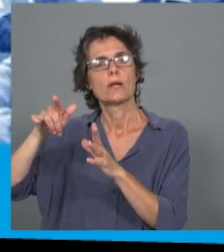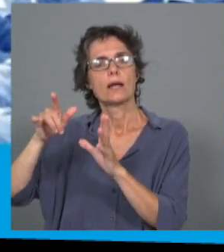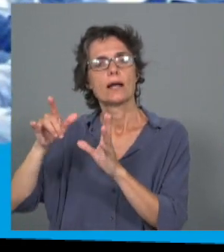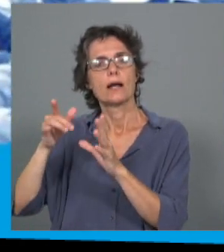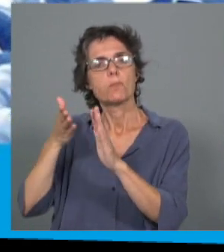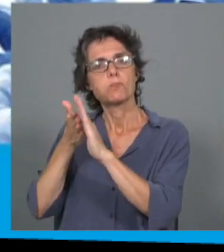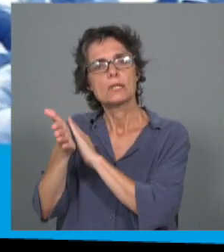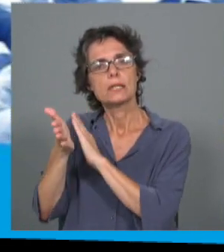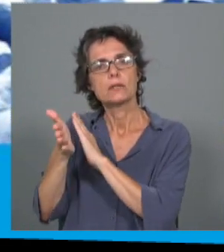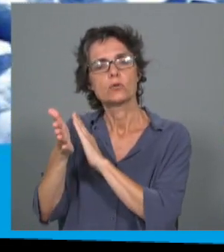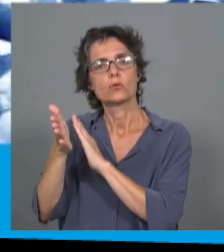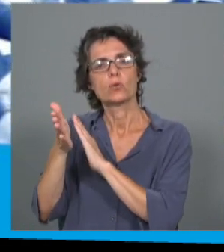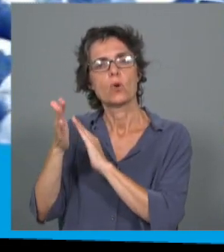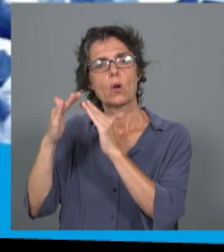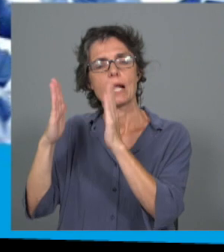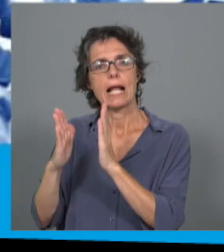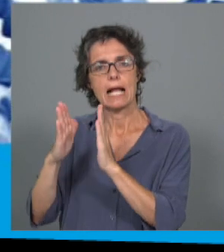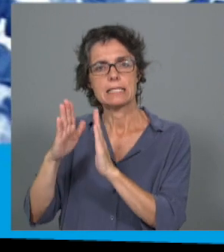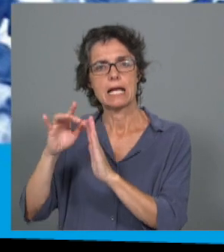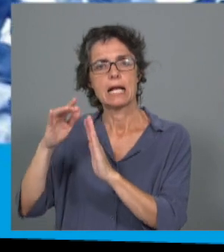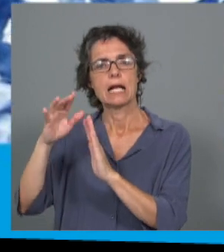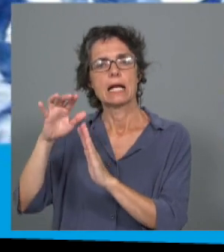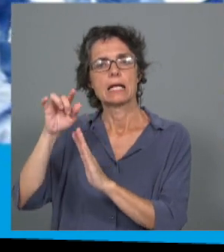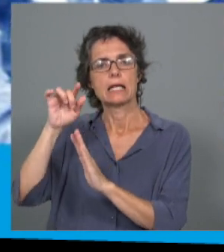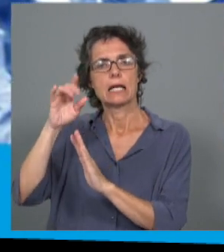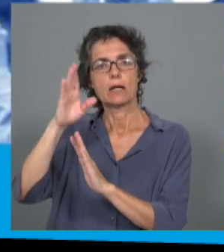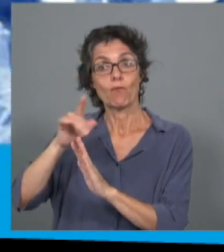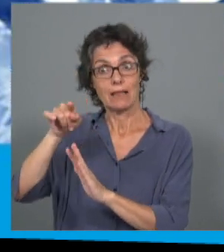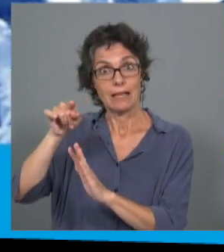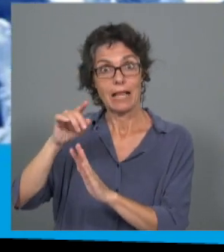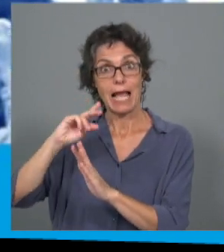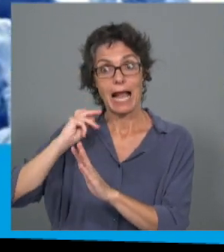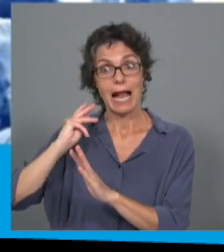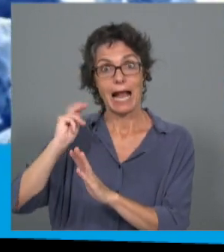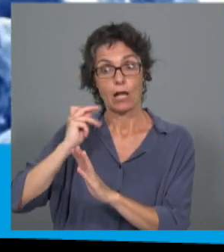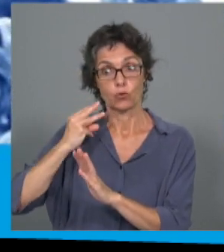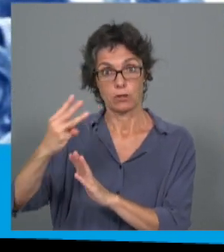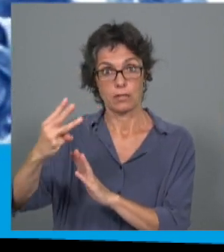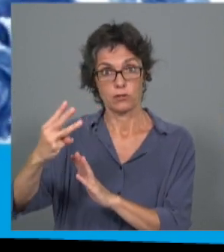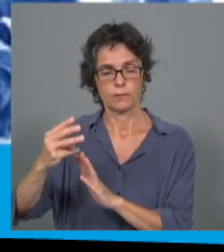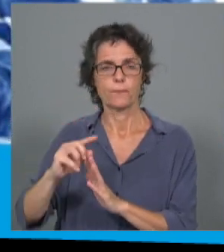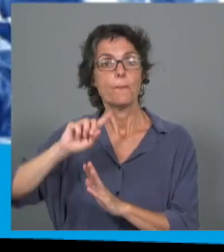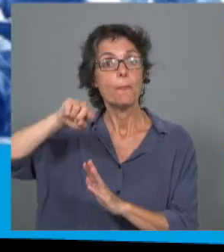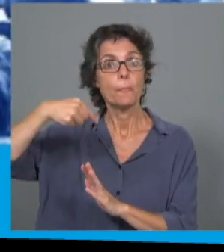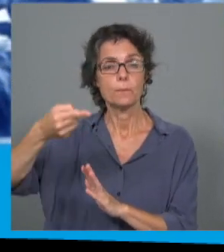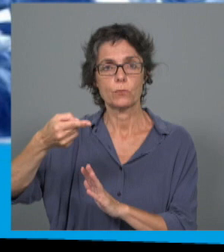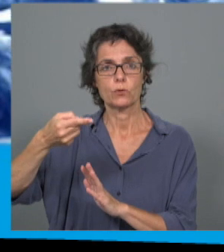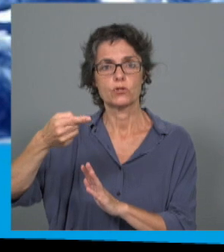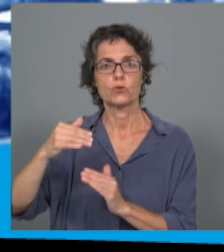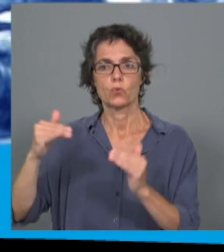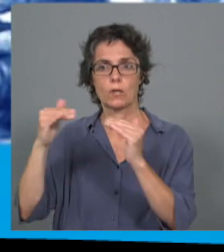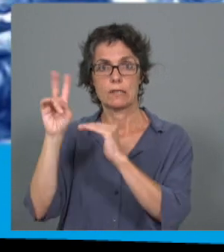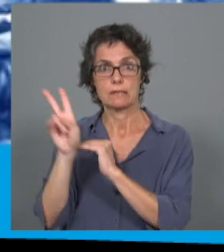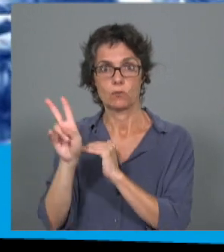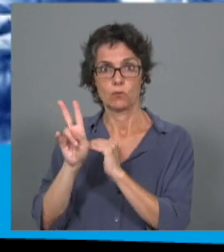Universidade Gregoriana, que são 3 anos. Depois desses 3 anos, do segundo grau canónico, então